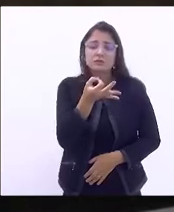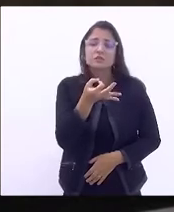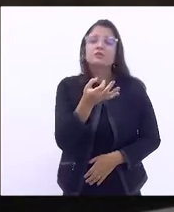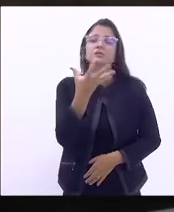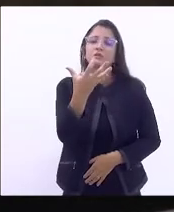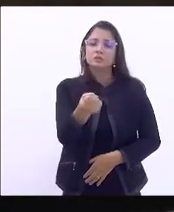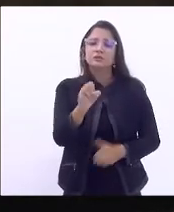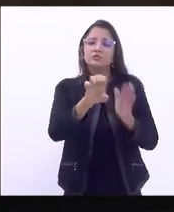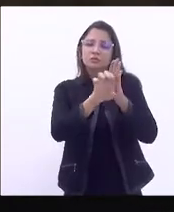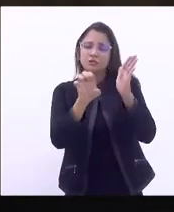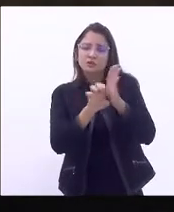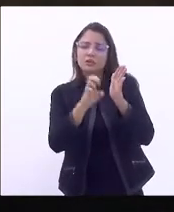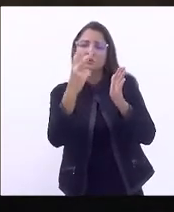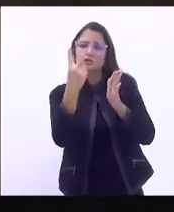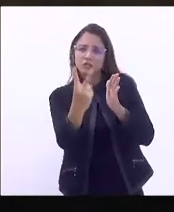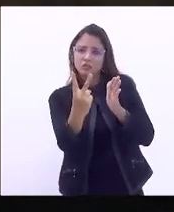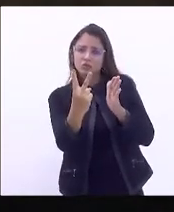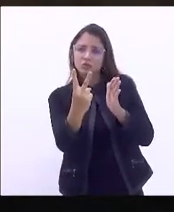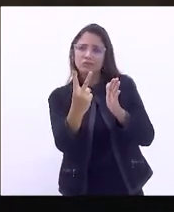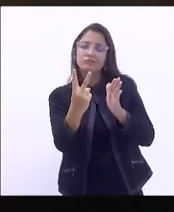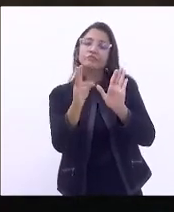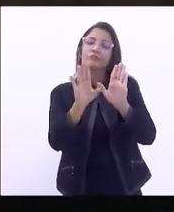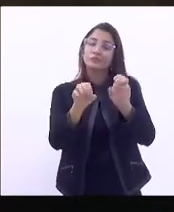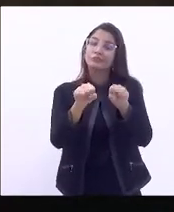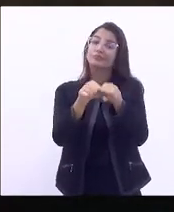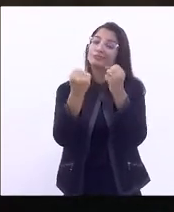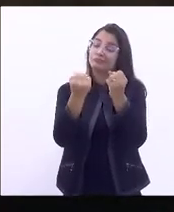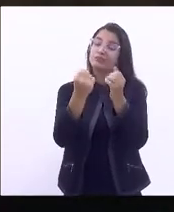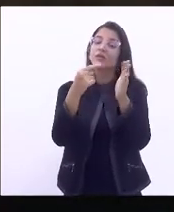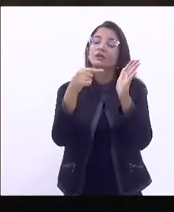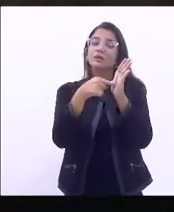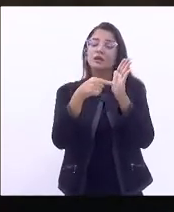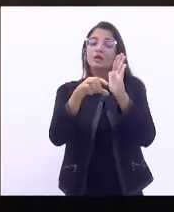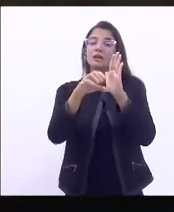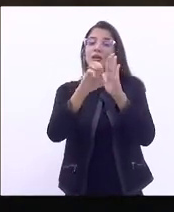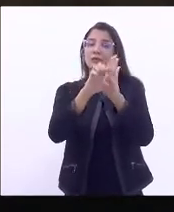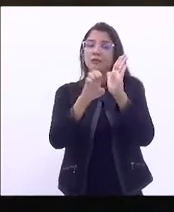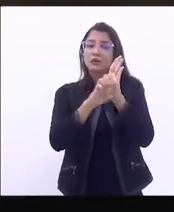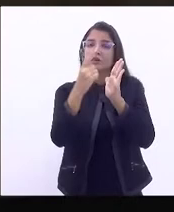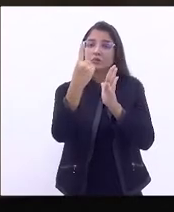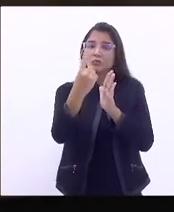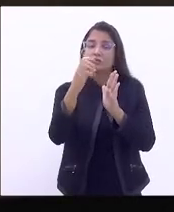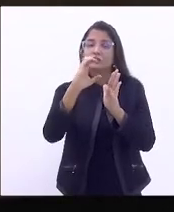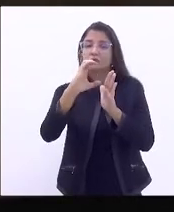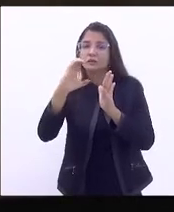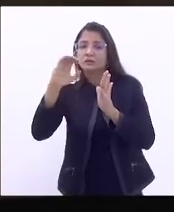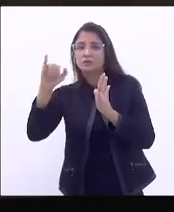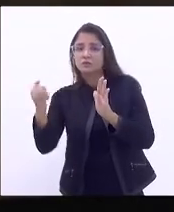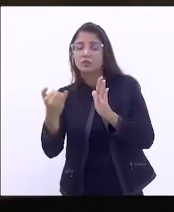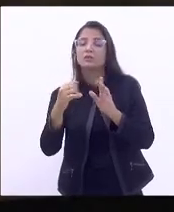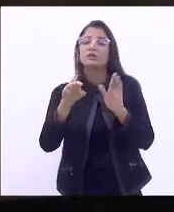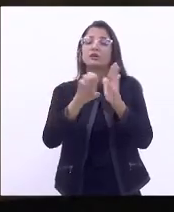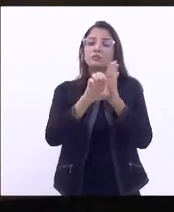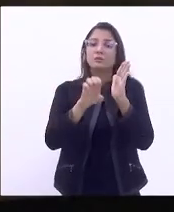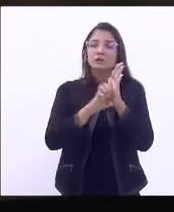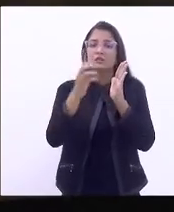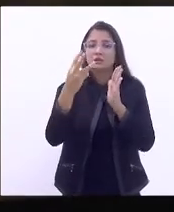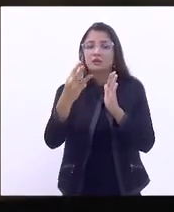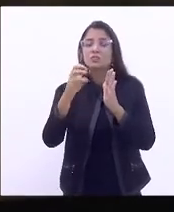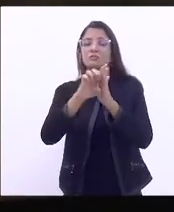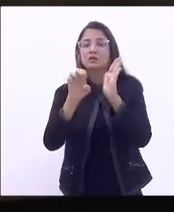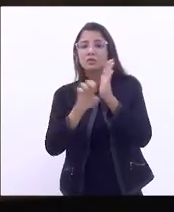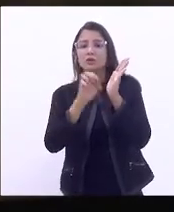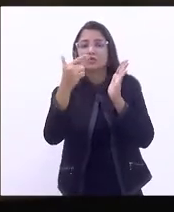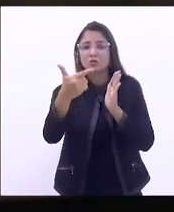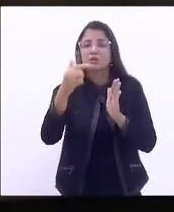2, prejudicadas a emenda 1 pela emenda 1 da CCJ, a emenda 3 pela emenda 2 da CCJ,